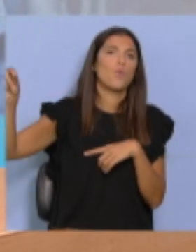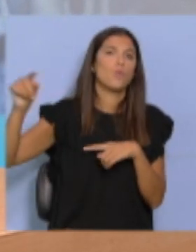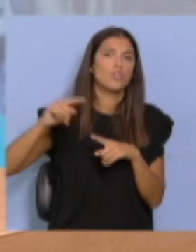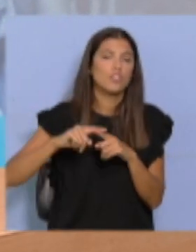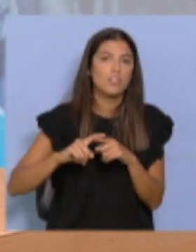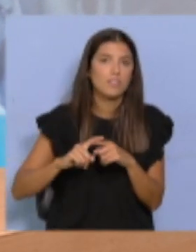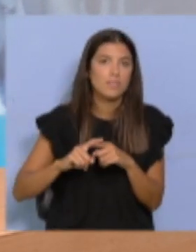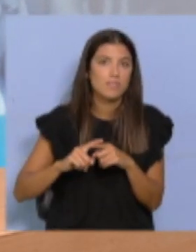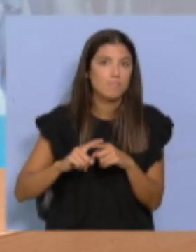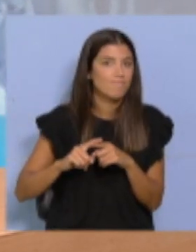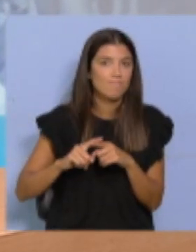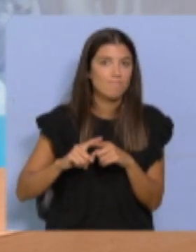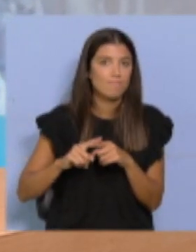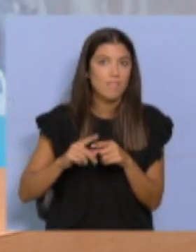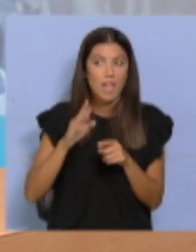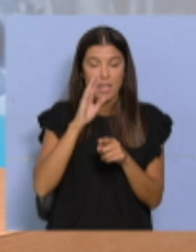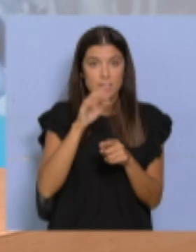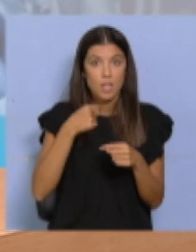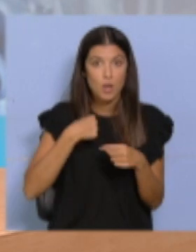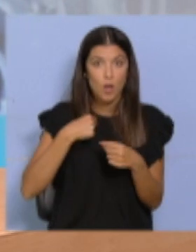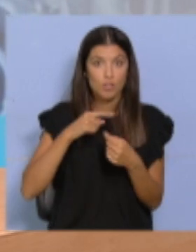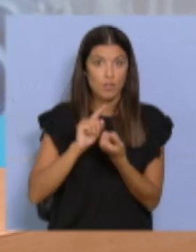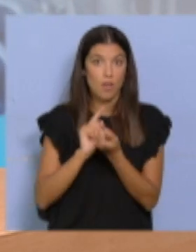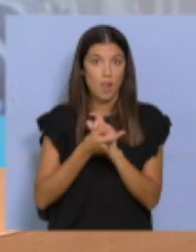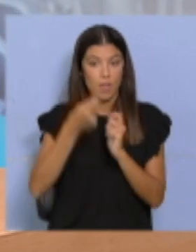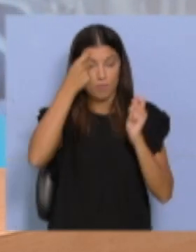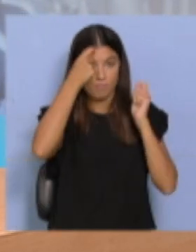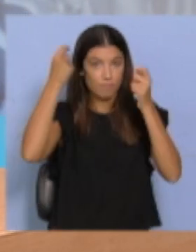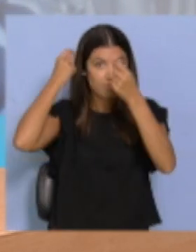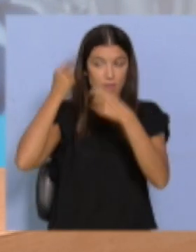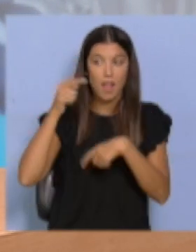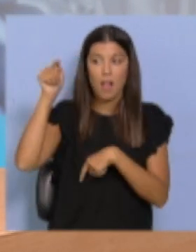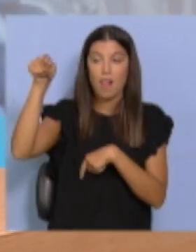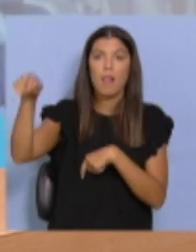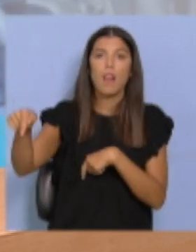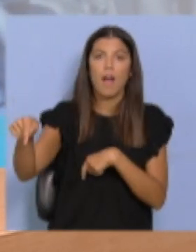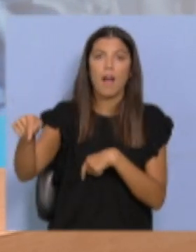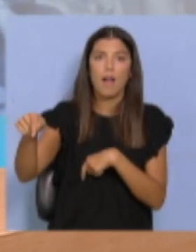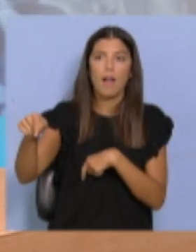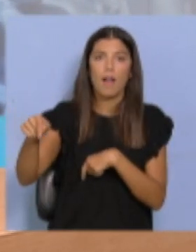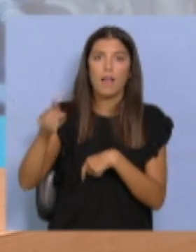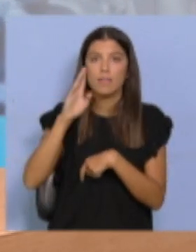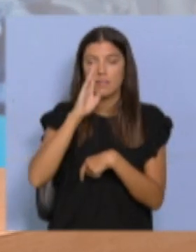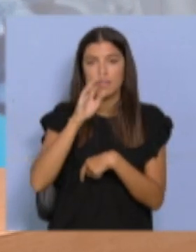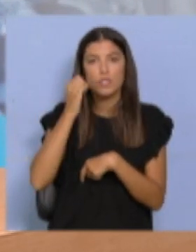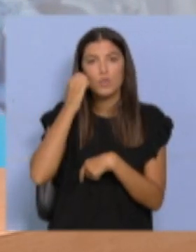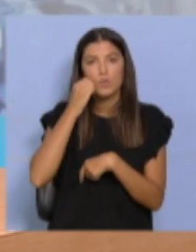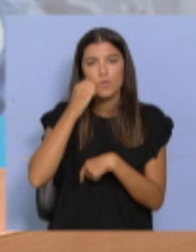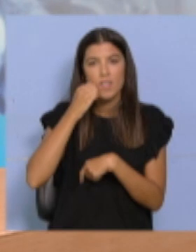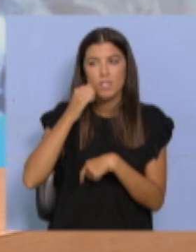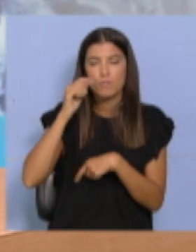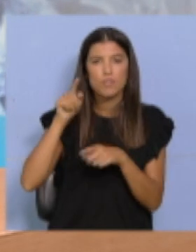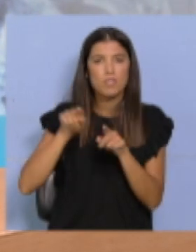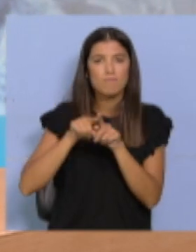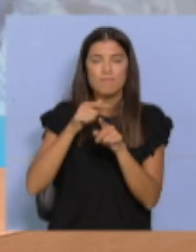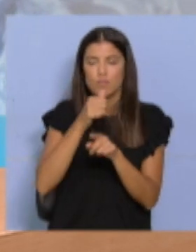nós sentisse no meio daquele povo, sofresse o mesmo que eles estão a sofrer, será que nós iríamos reagir da mesma